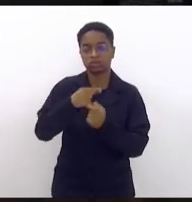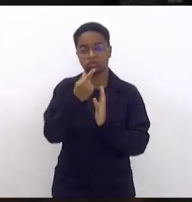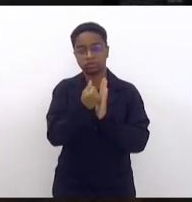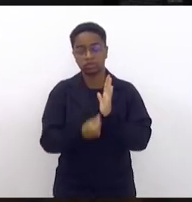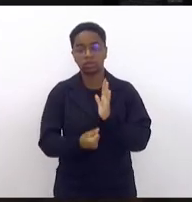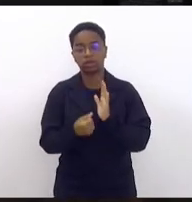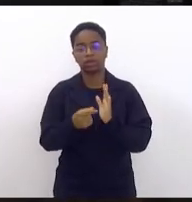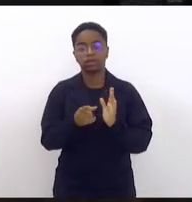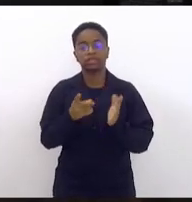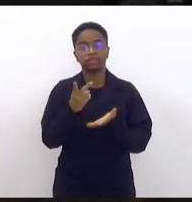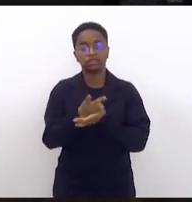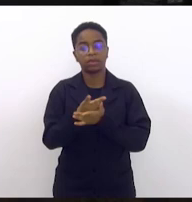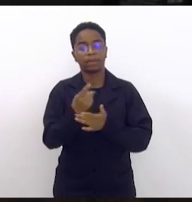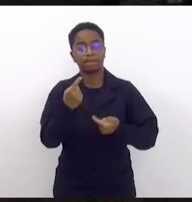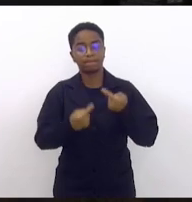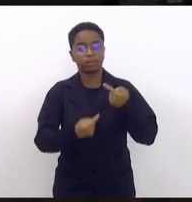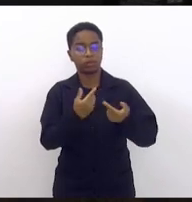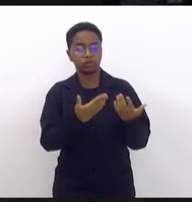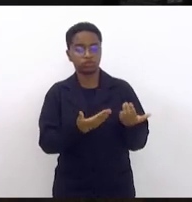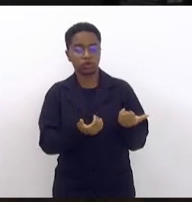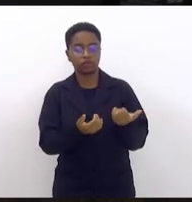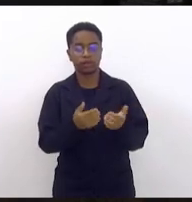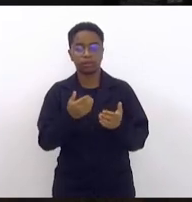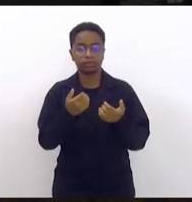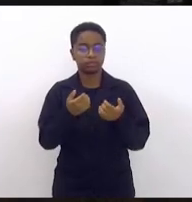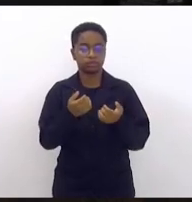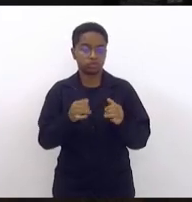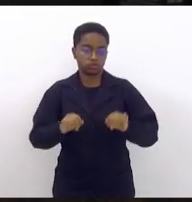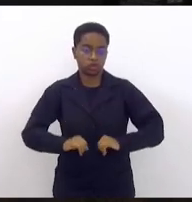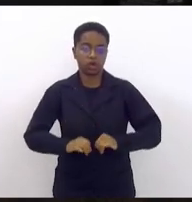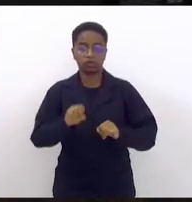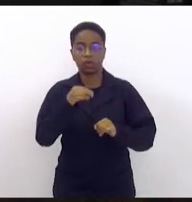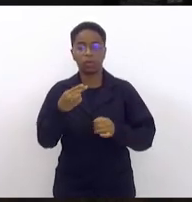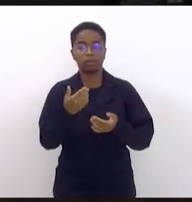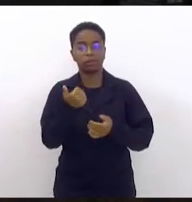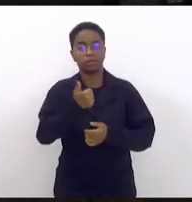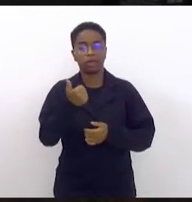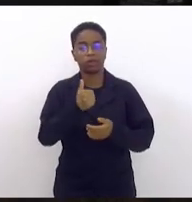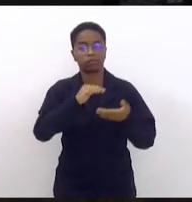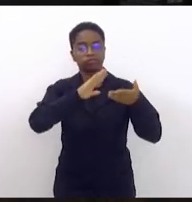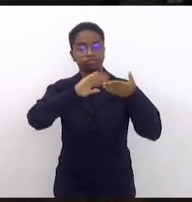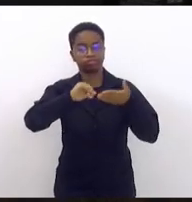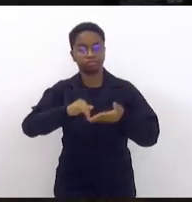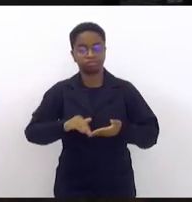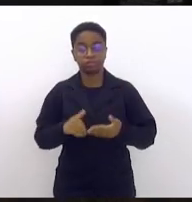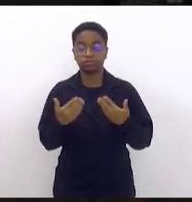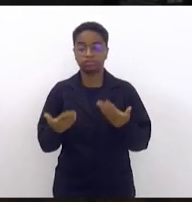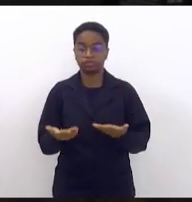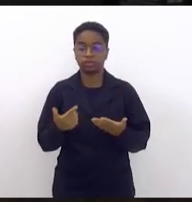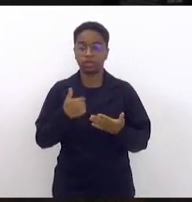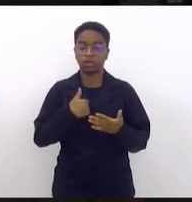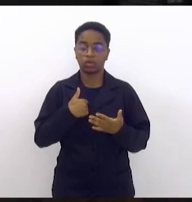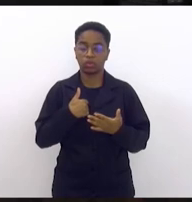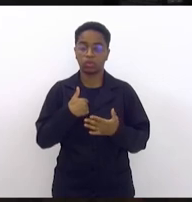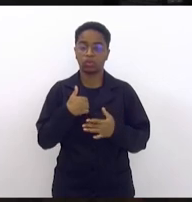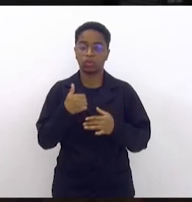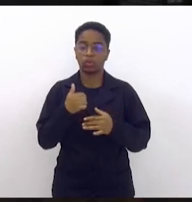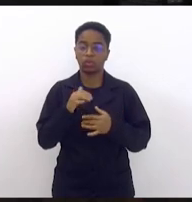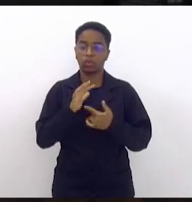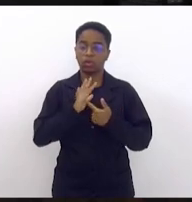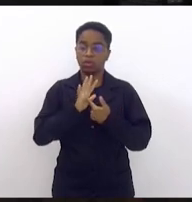são as que eh mais sofrem ou são as primeiras a serem retiradas então eu já deixo aqui eh as minhas